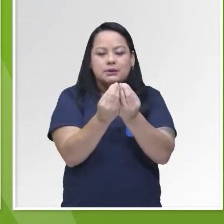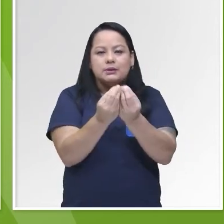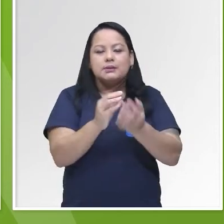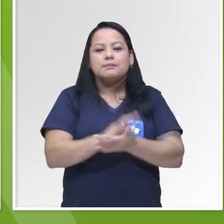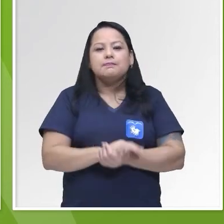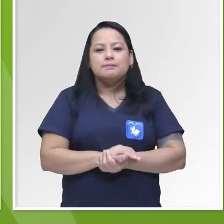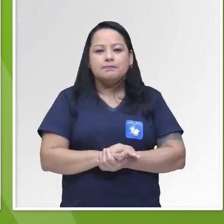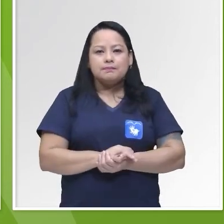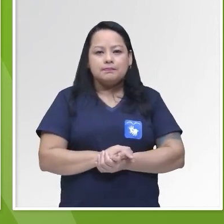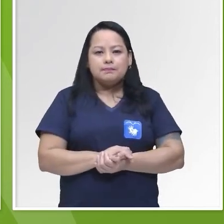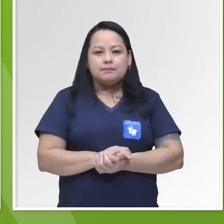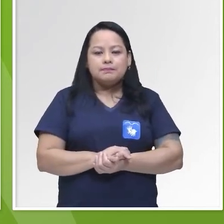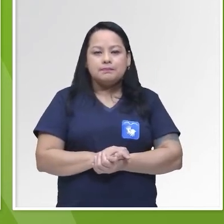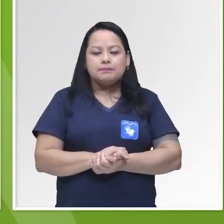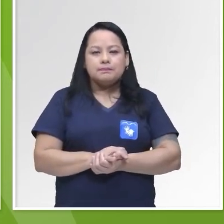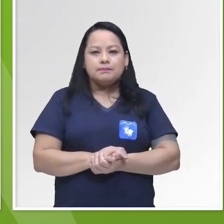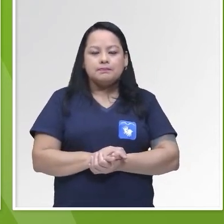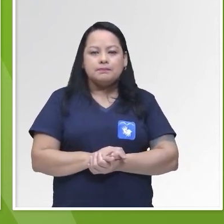composta,